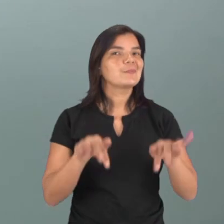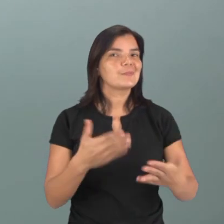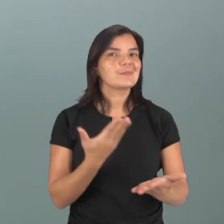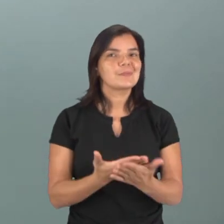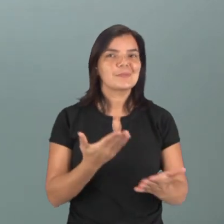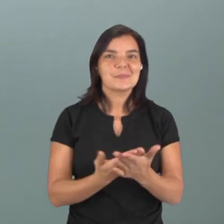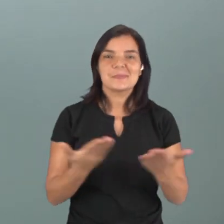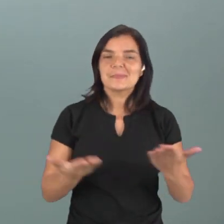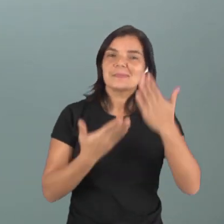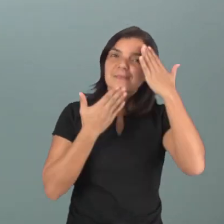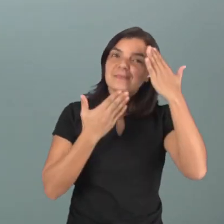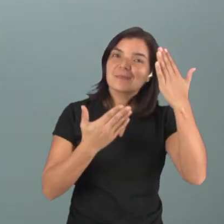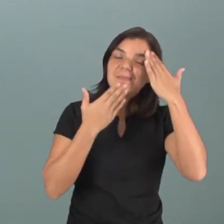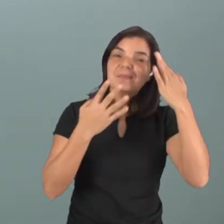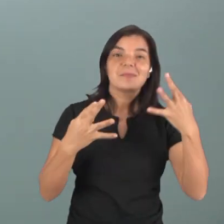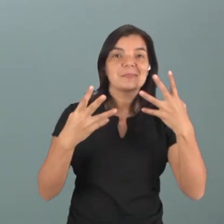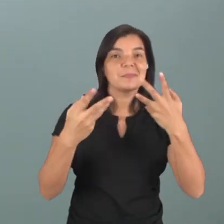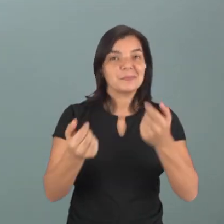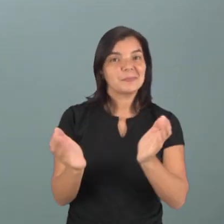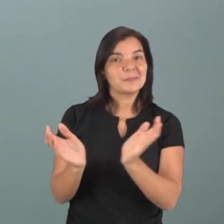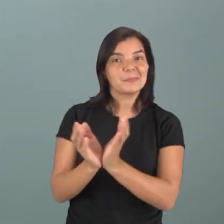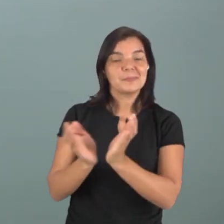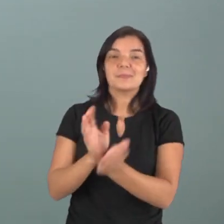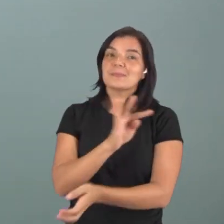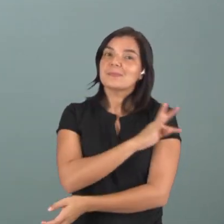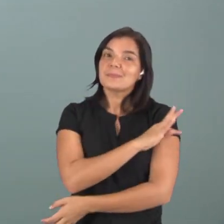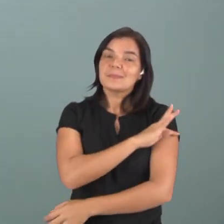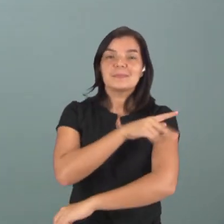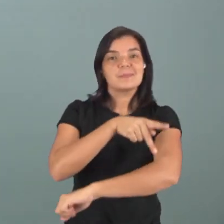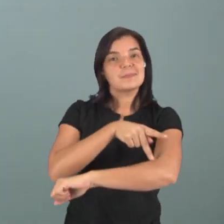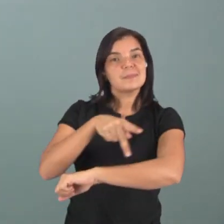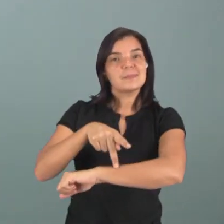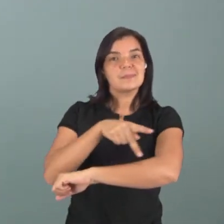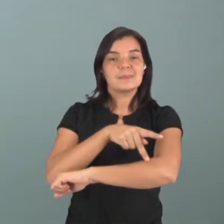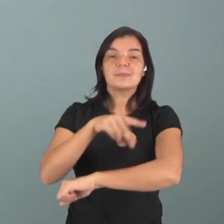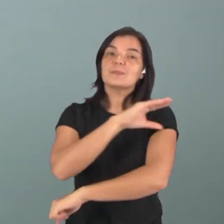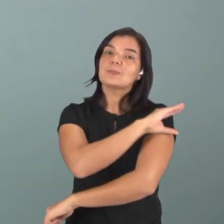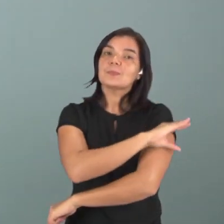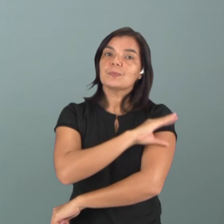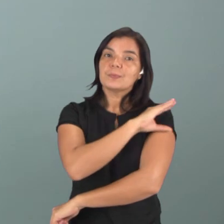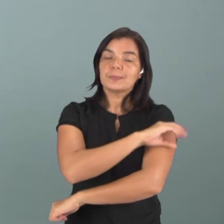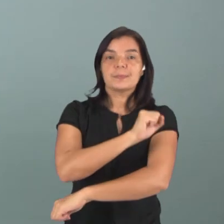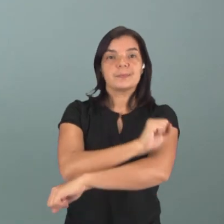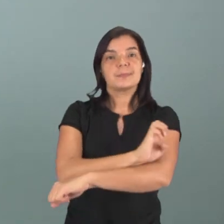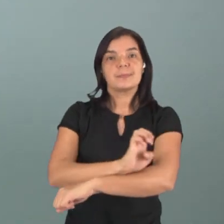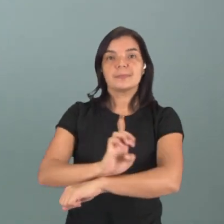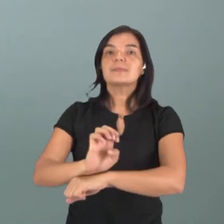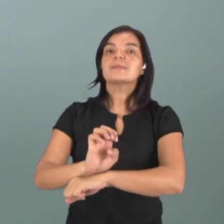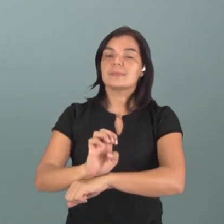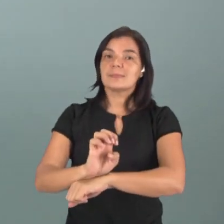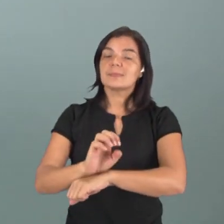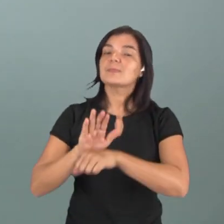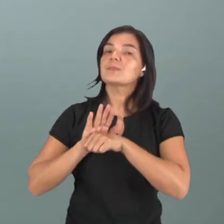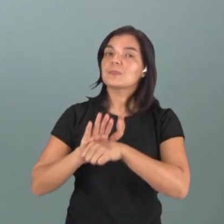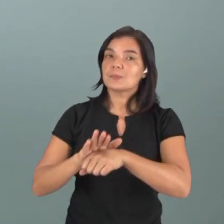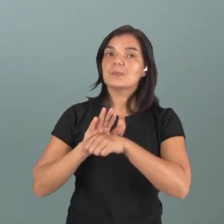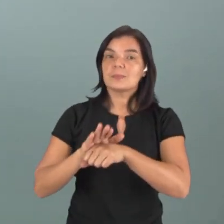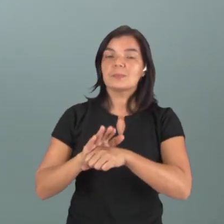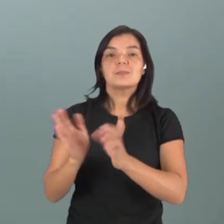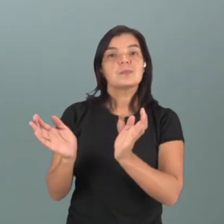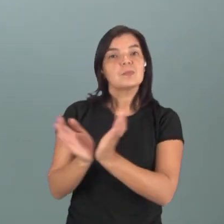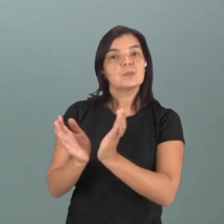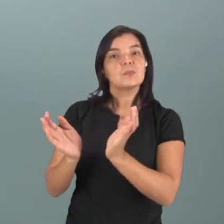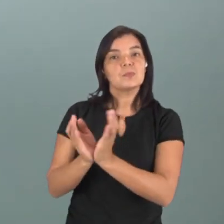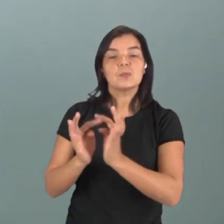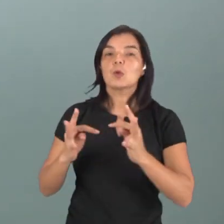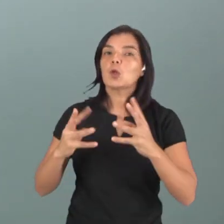nossa aula de hoje. Agradeço a toda a equipe técnica, pedagógica, os coordenadores da Secretaria de Educação que nos acompanham, a equipe também